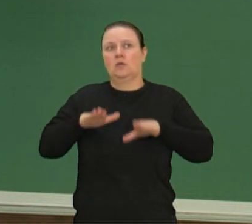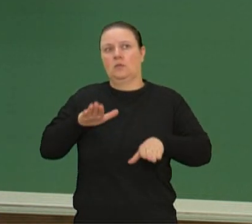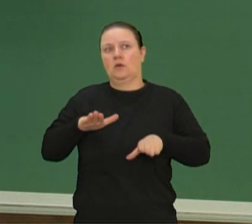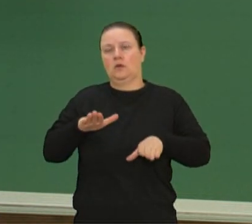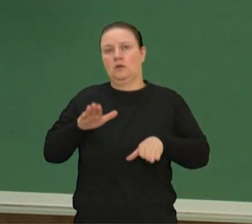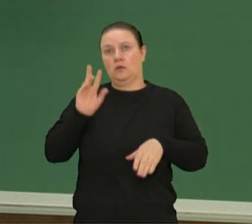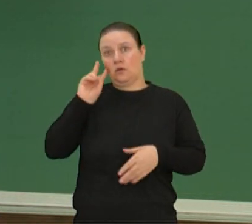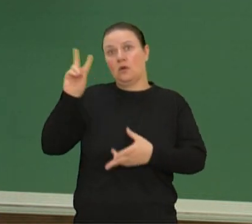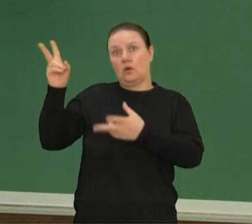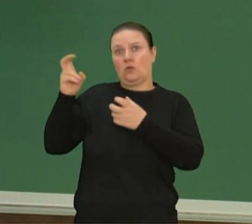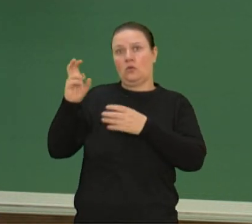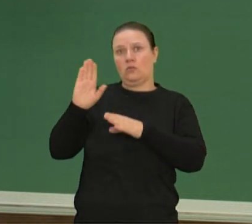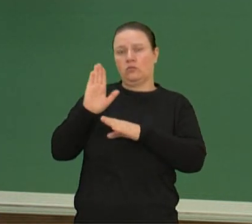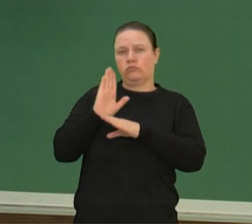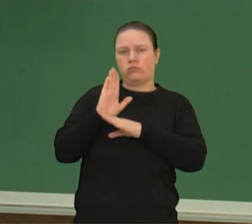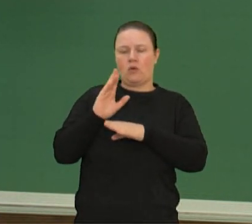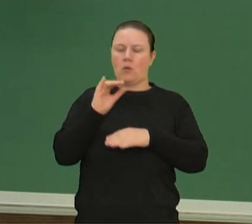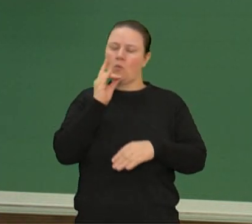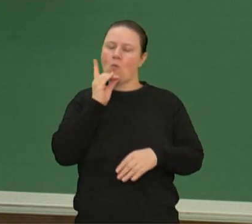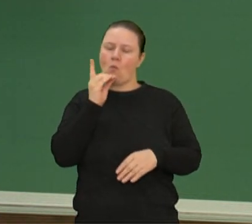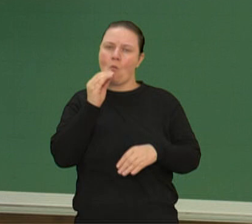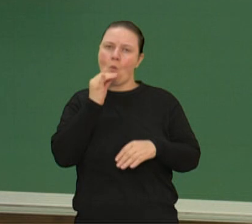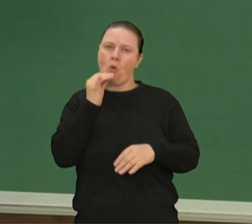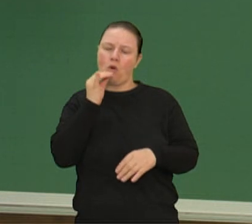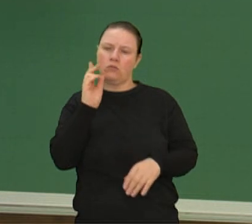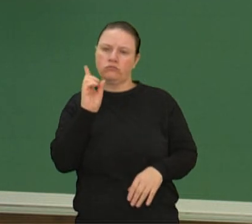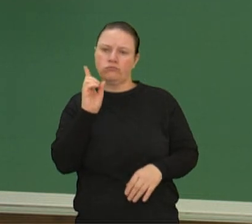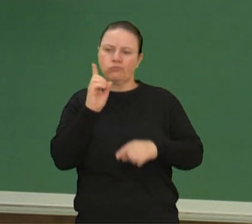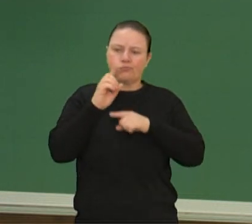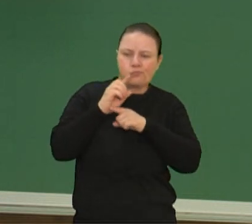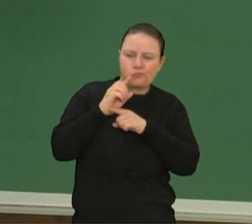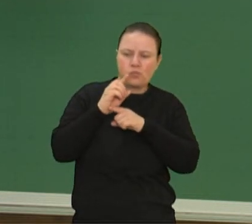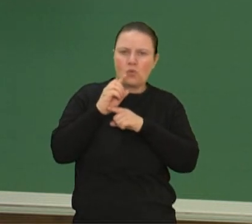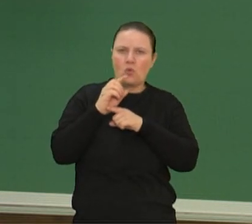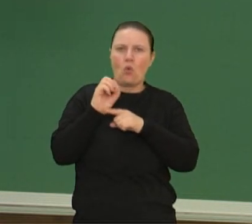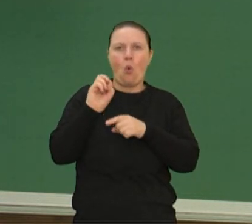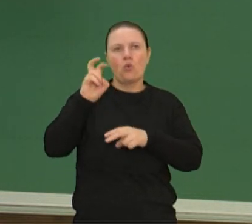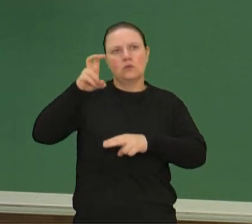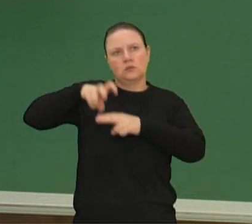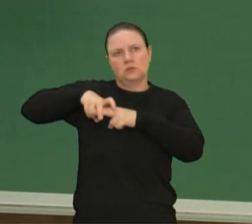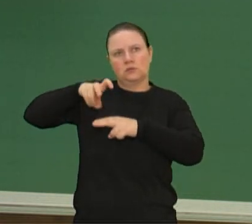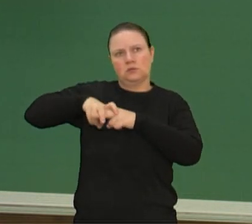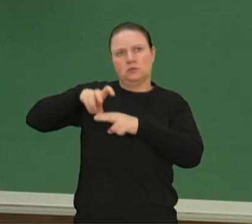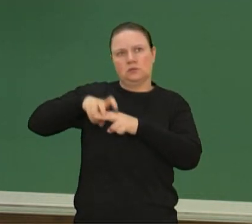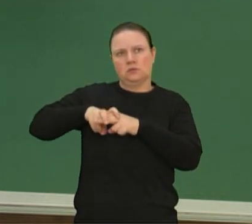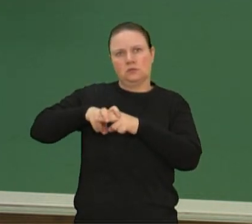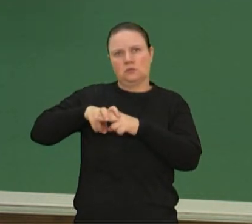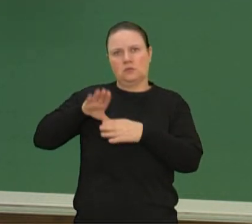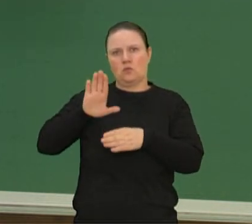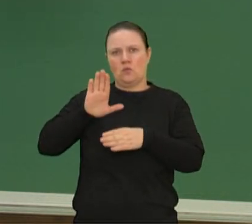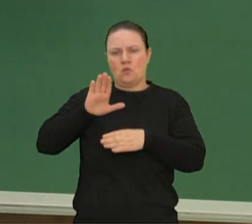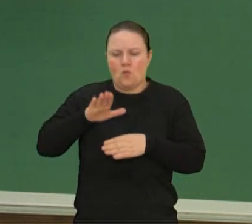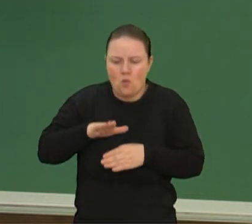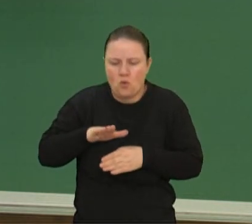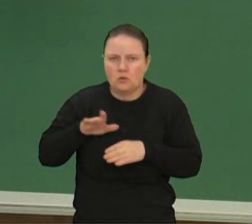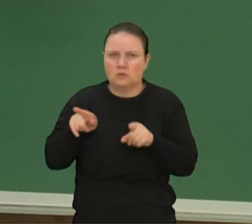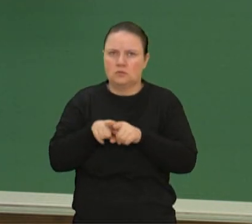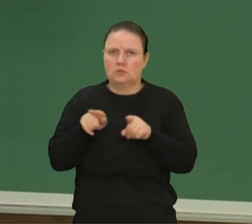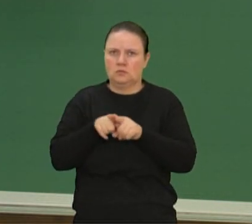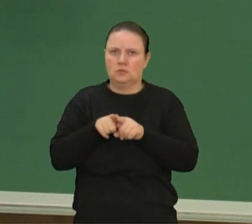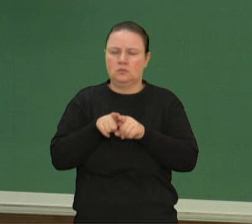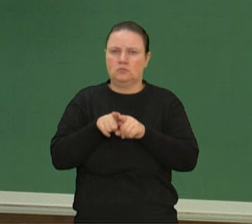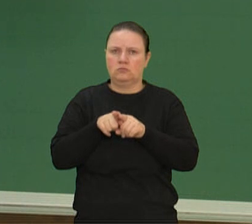Então, com o tronco inclinado para frente e quando estou sentado também com o tronco inclinado para frente, segurando